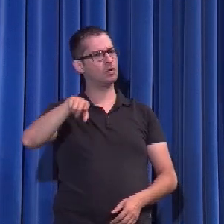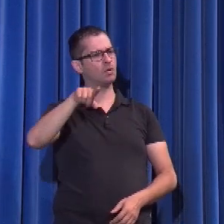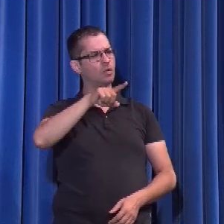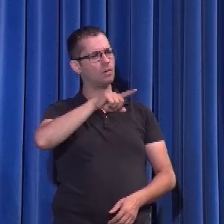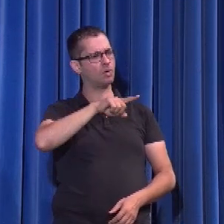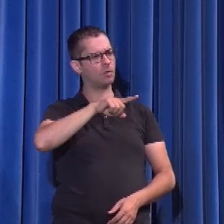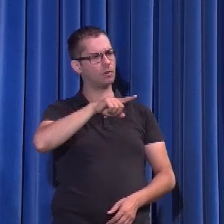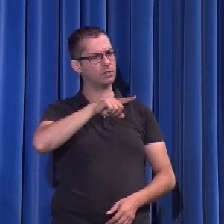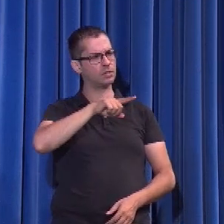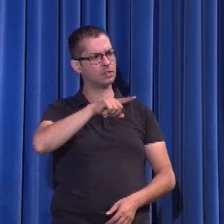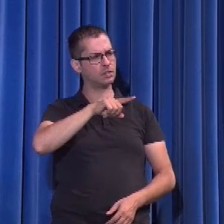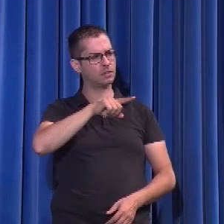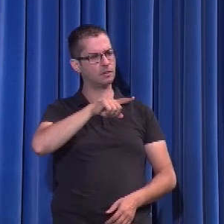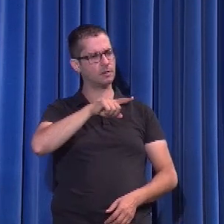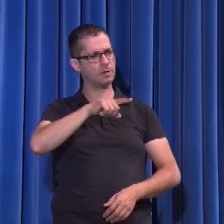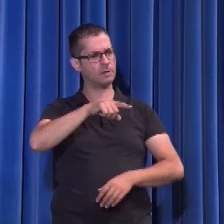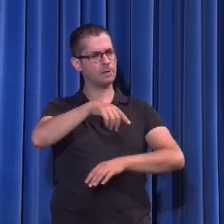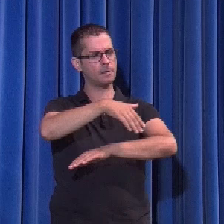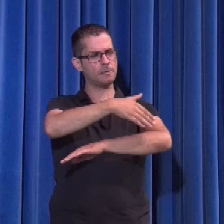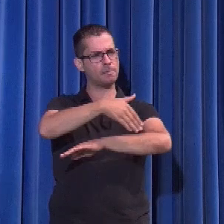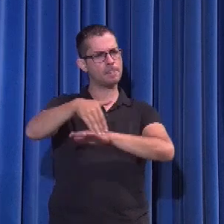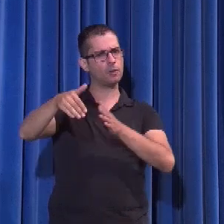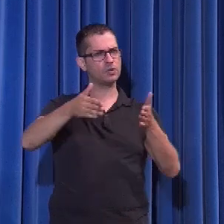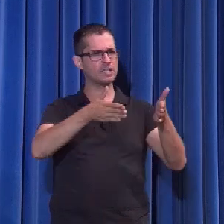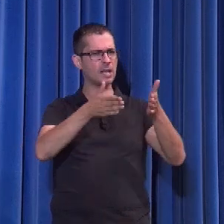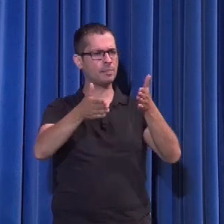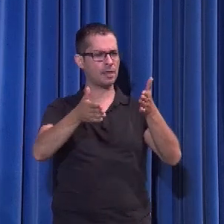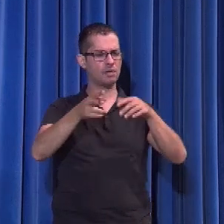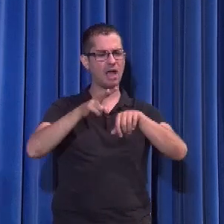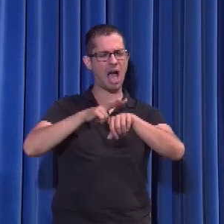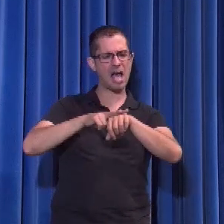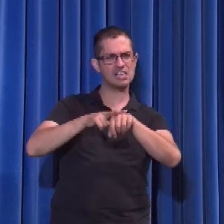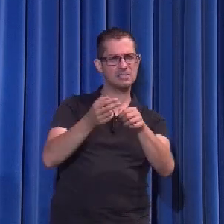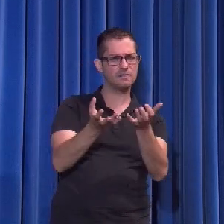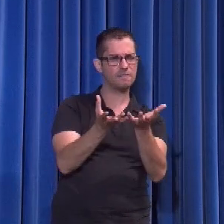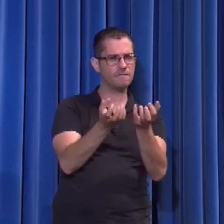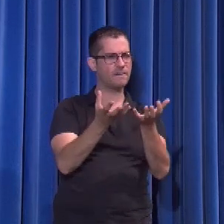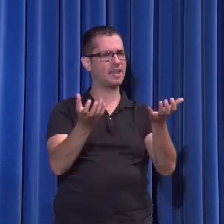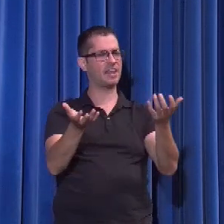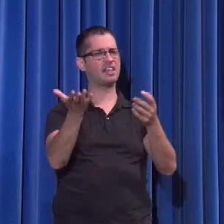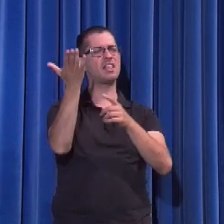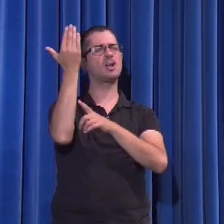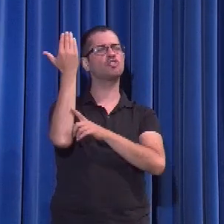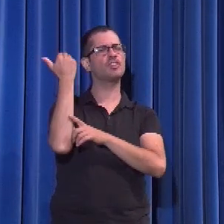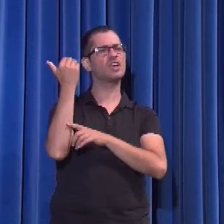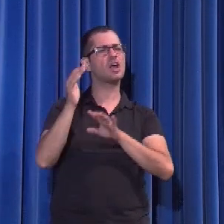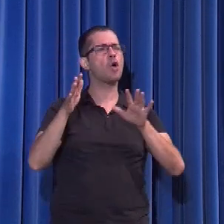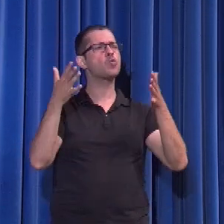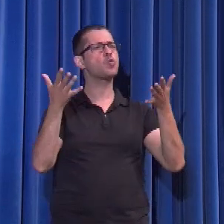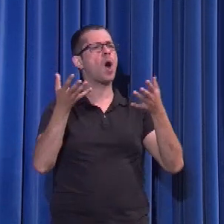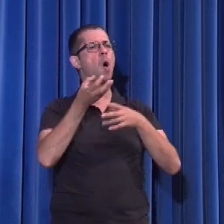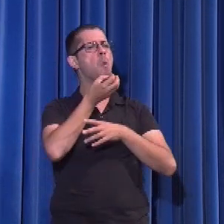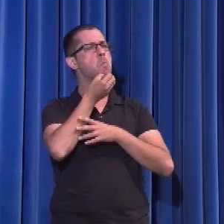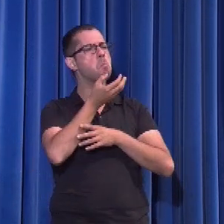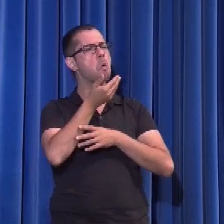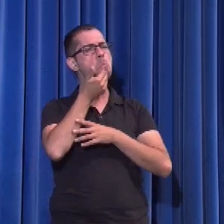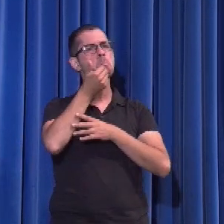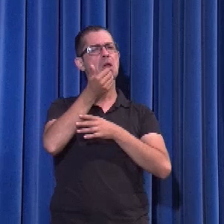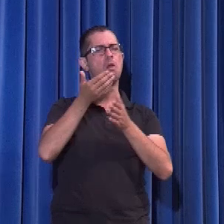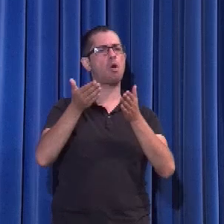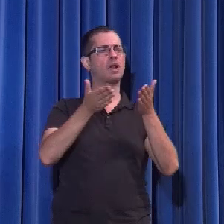caminho e vede, perguntai pelas veredas antigas, qual é o bom caminho? Andai por ele e